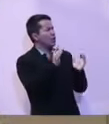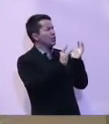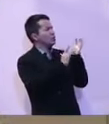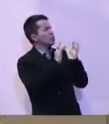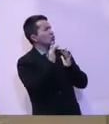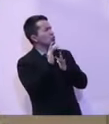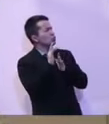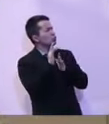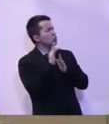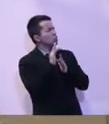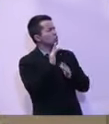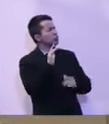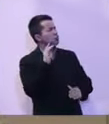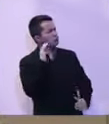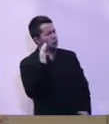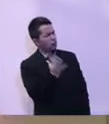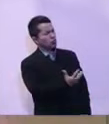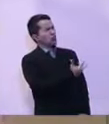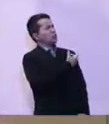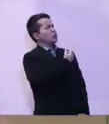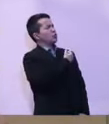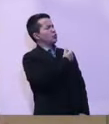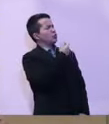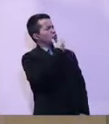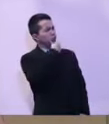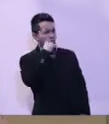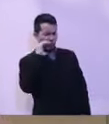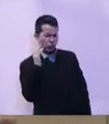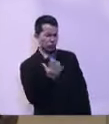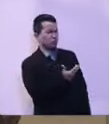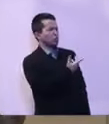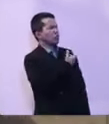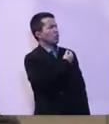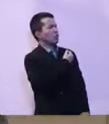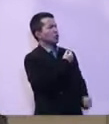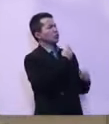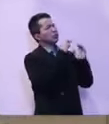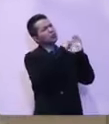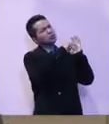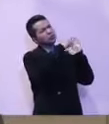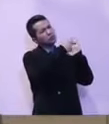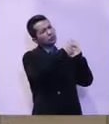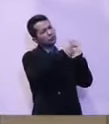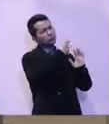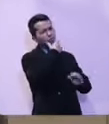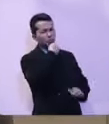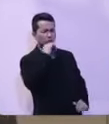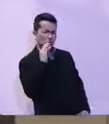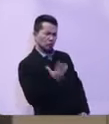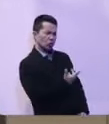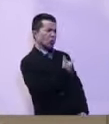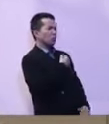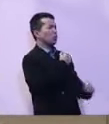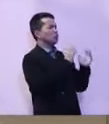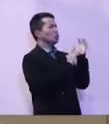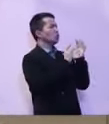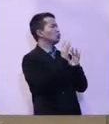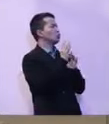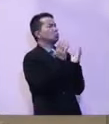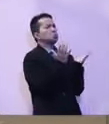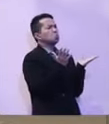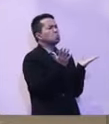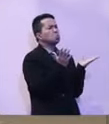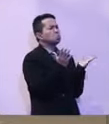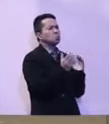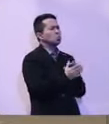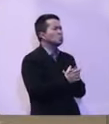Salvador? O que significa Jesus ser Salvador? E aí eu fiquei